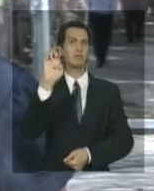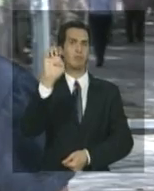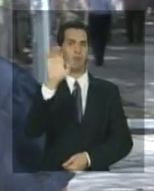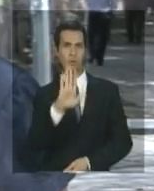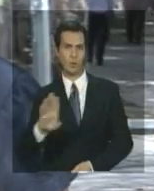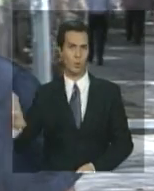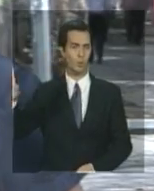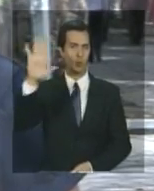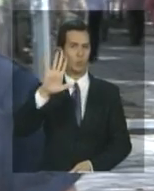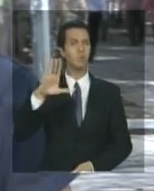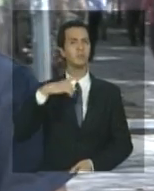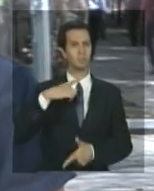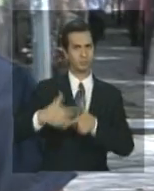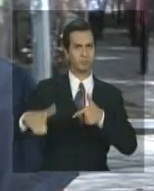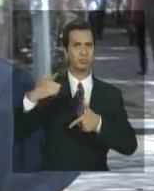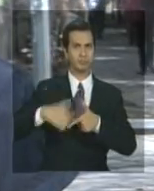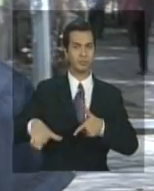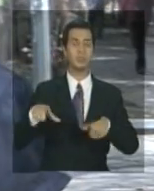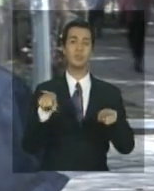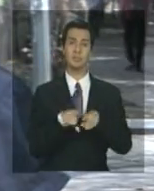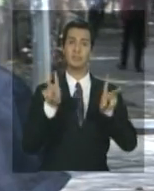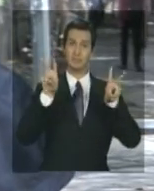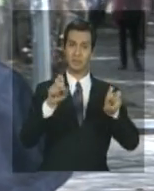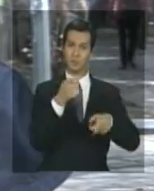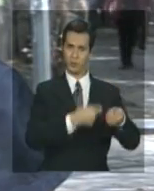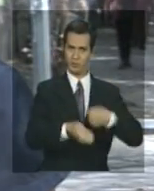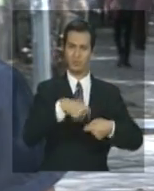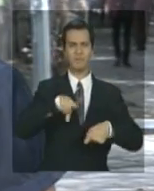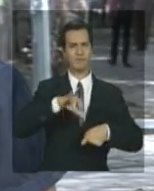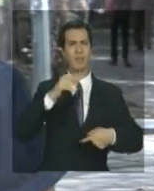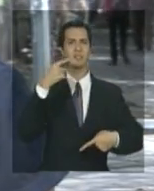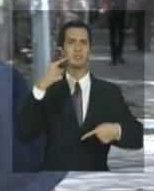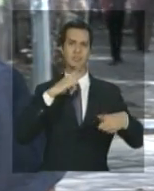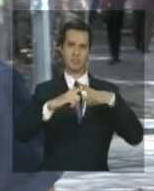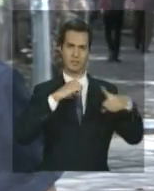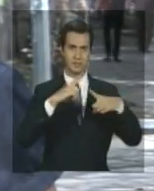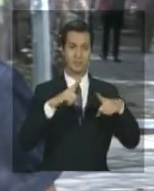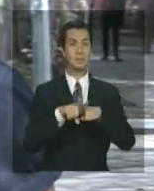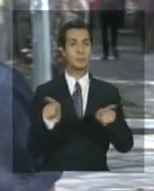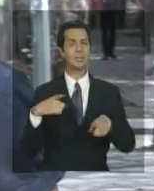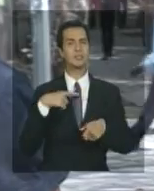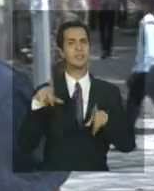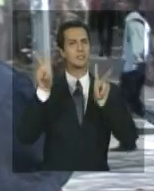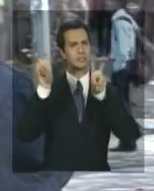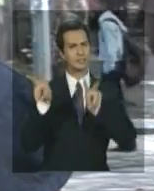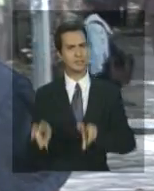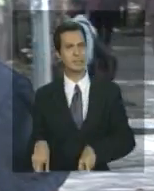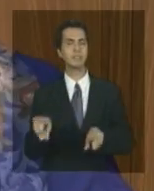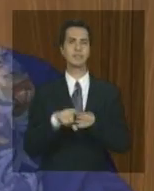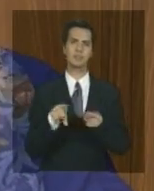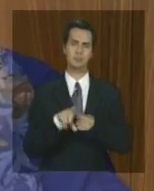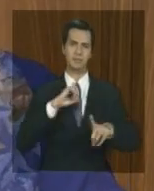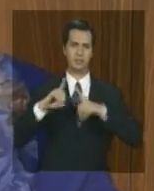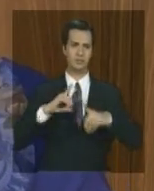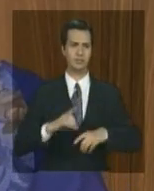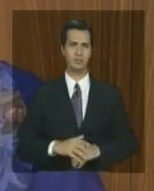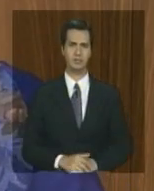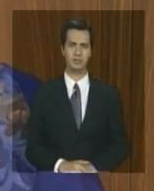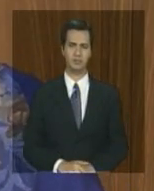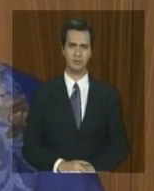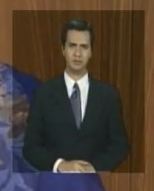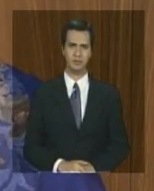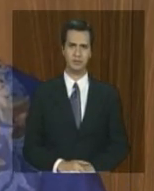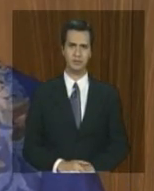euro. A questão econômica vai estar no centro dos debates, mas não será o único assunto a ser discutido pelos líderes. A